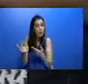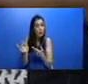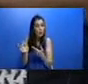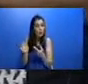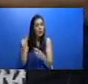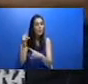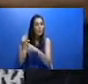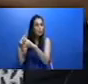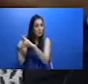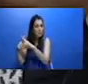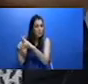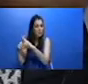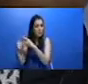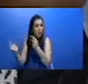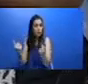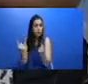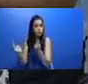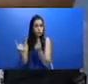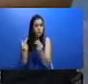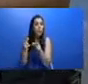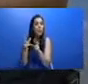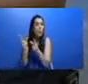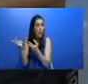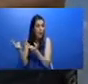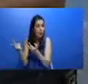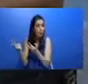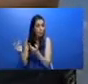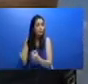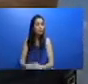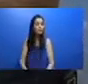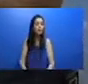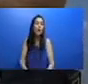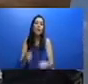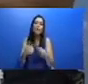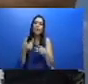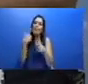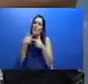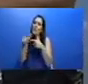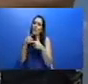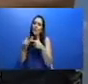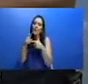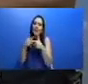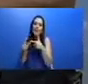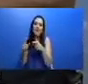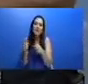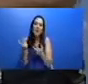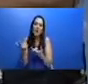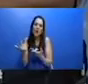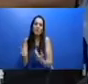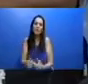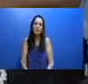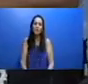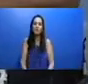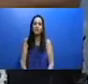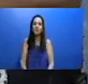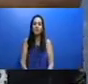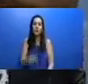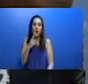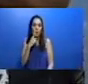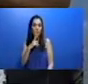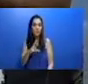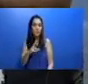minha multiplicação. Porque o problema é o mesmo, os dados são os mesmos. Então, o